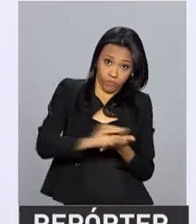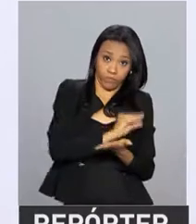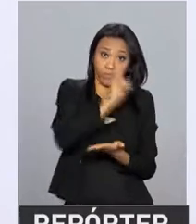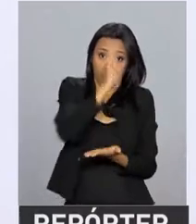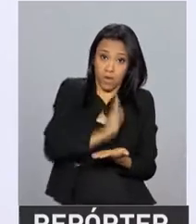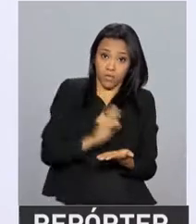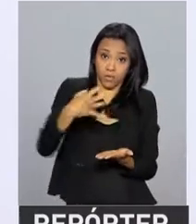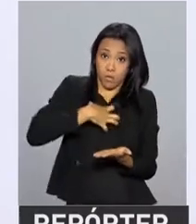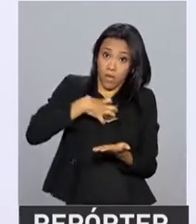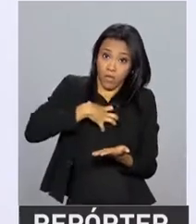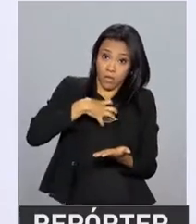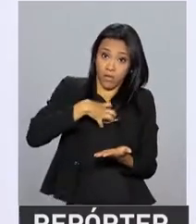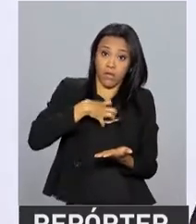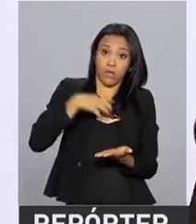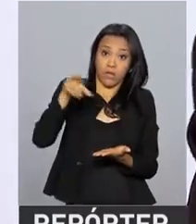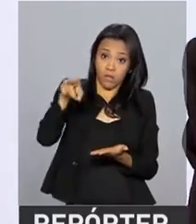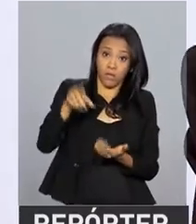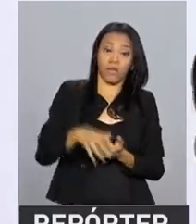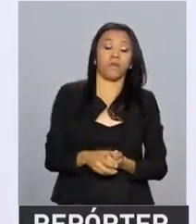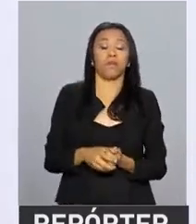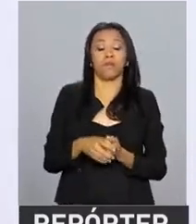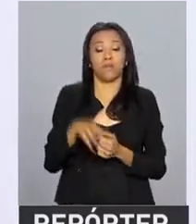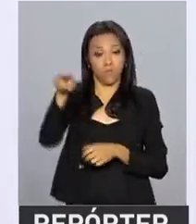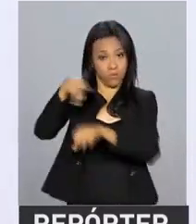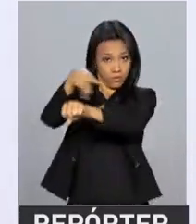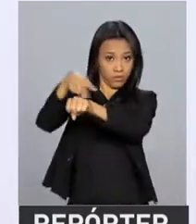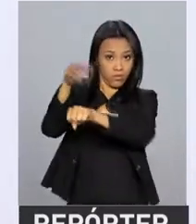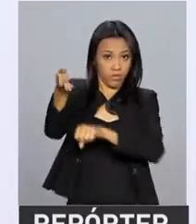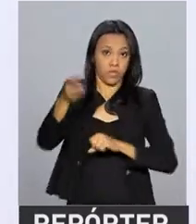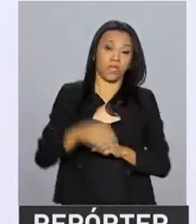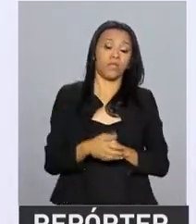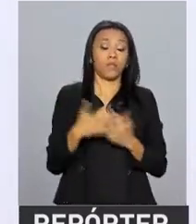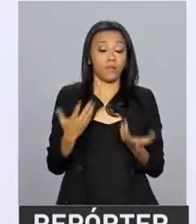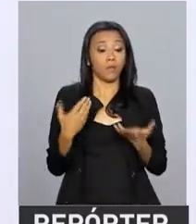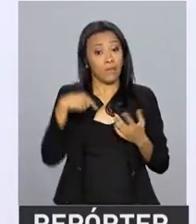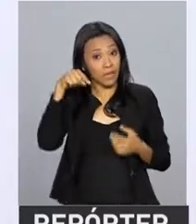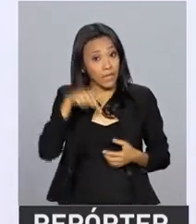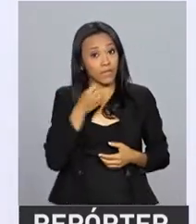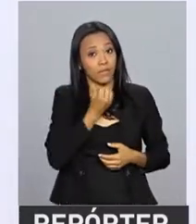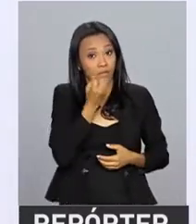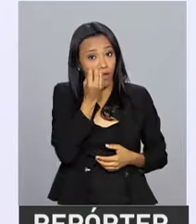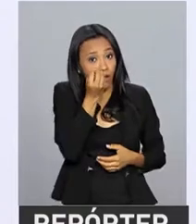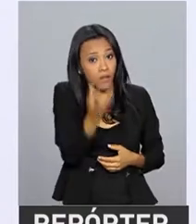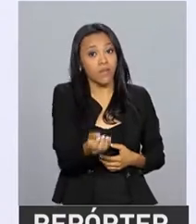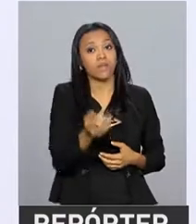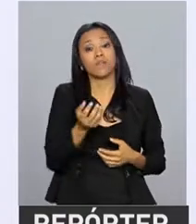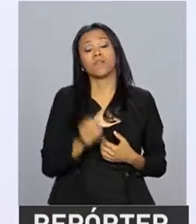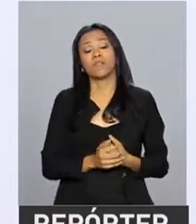FIOL, né? Então, é interessante, já durante a viagem, foi havendo